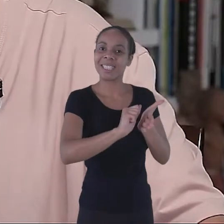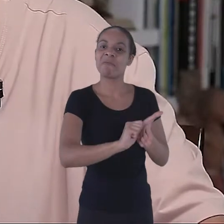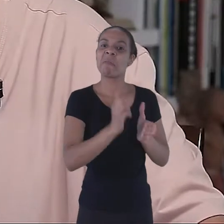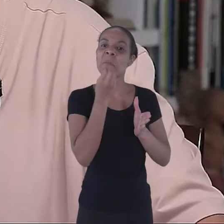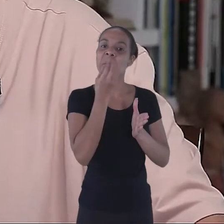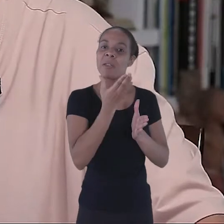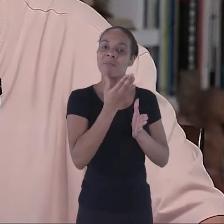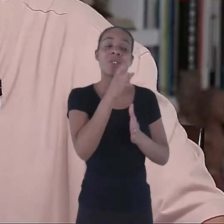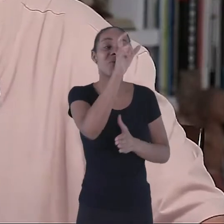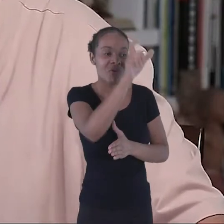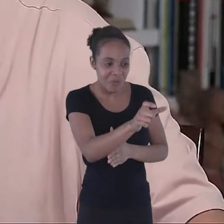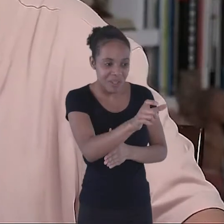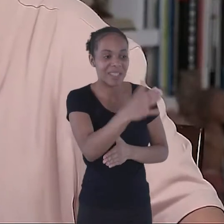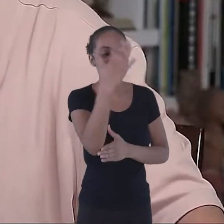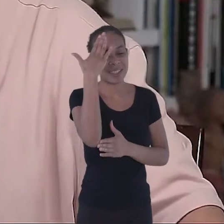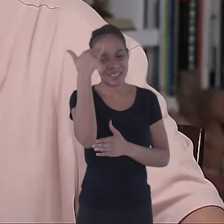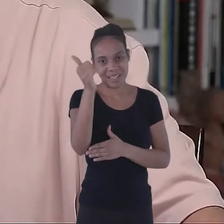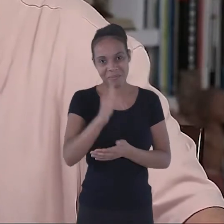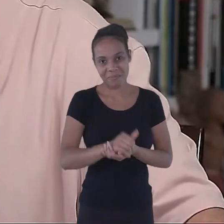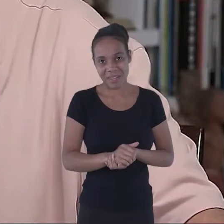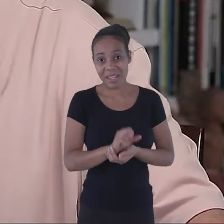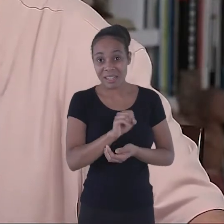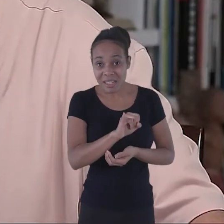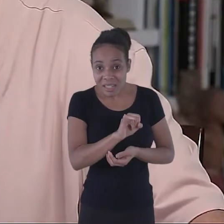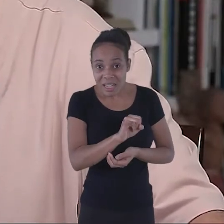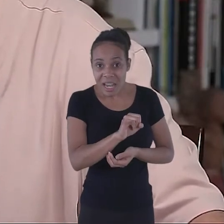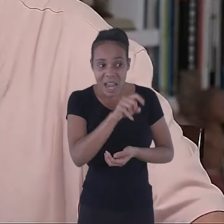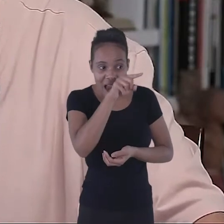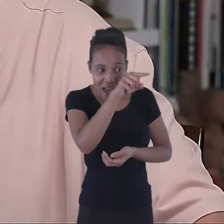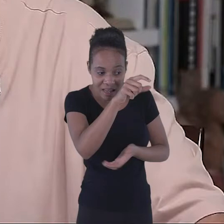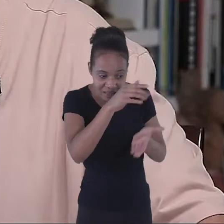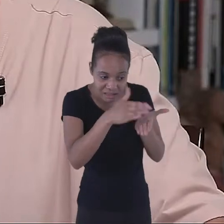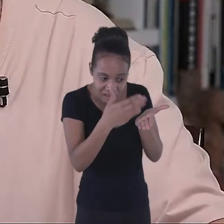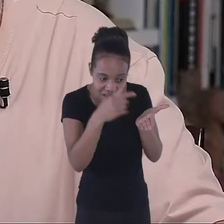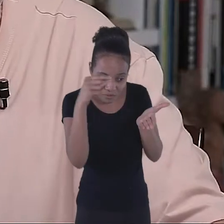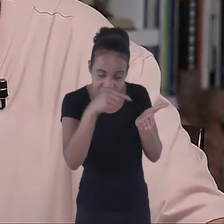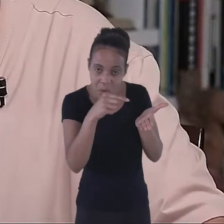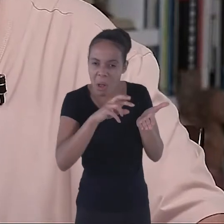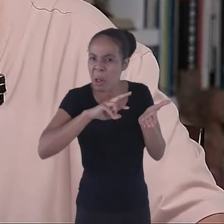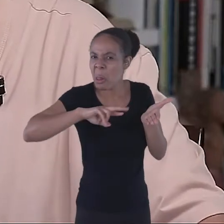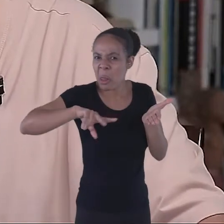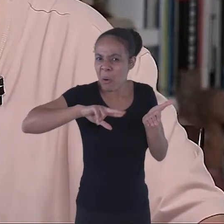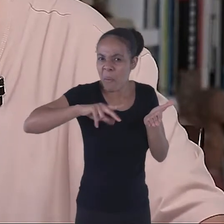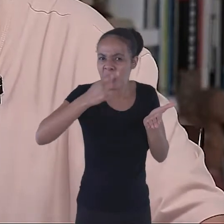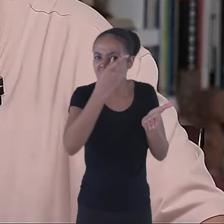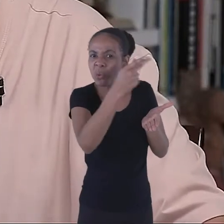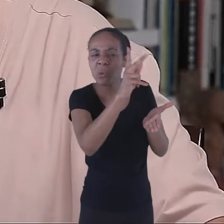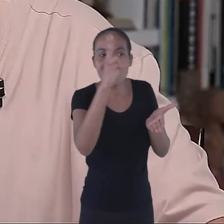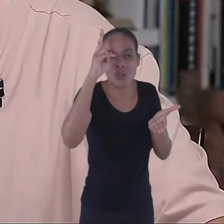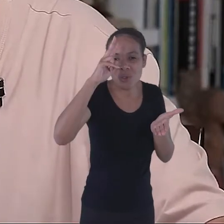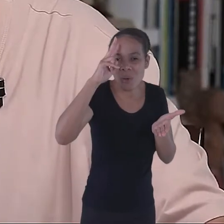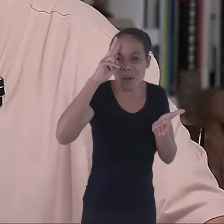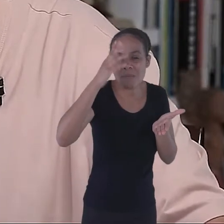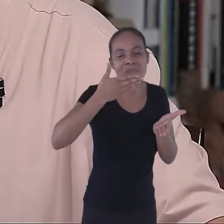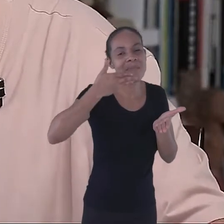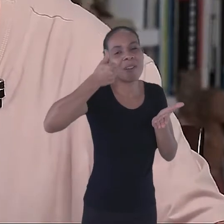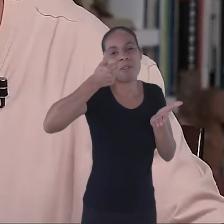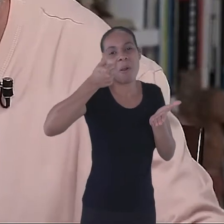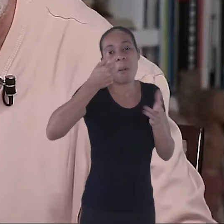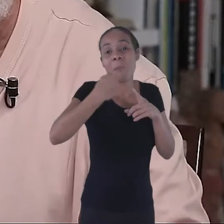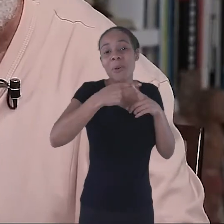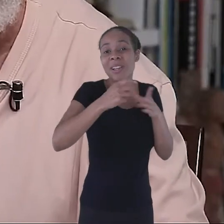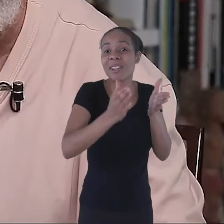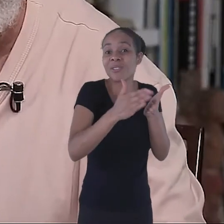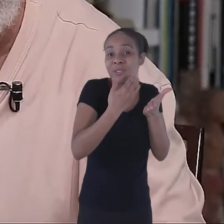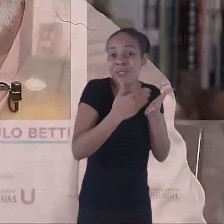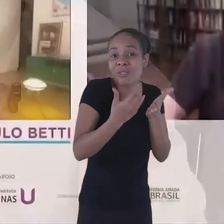sua história, melhor ainda, pois é coisa de criador, não de memorialista.